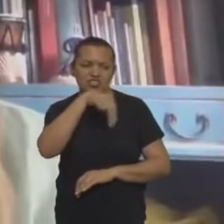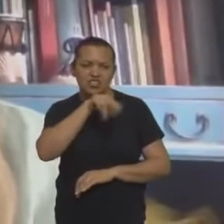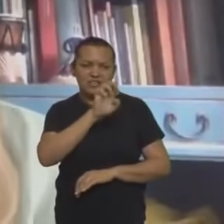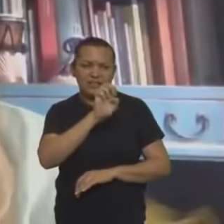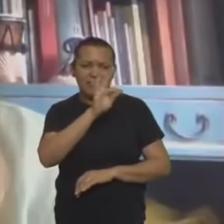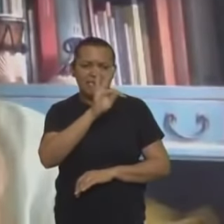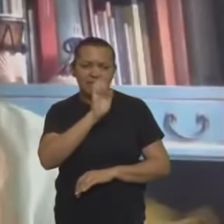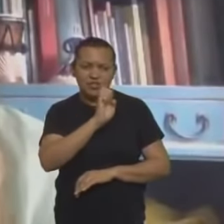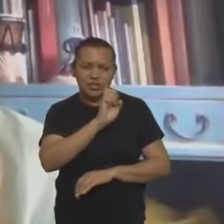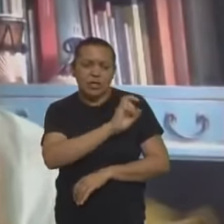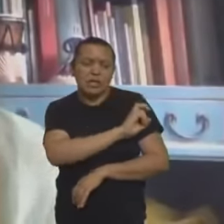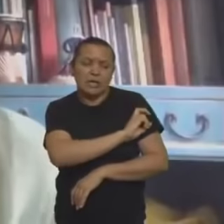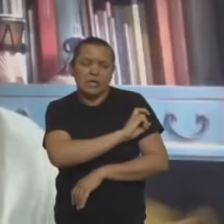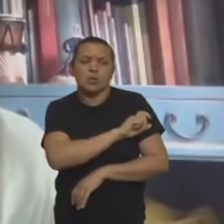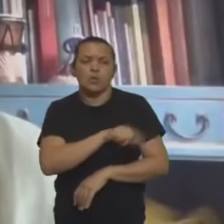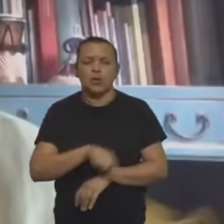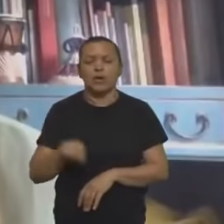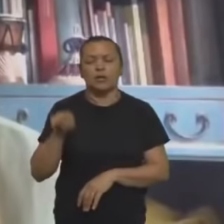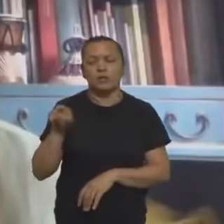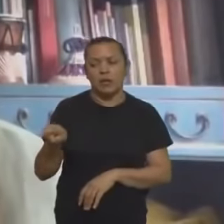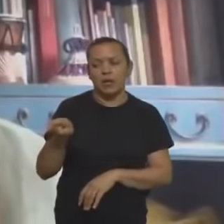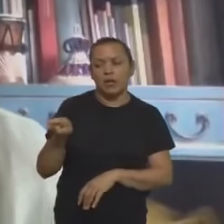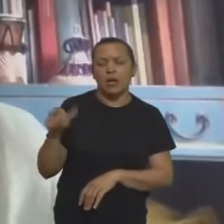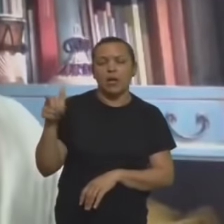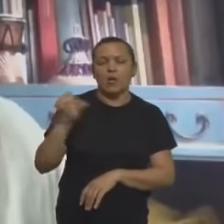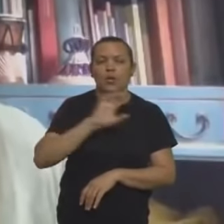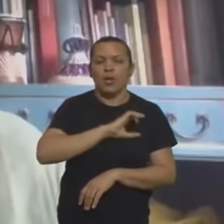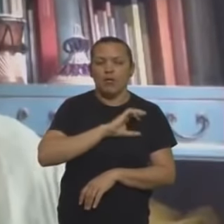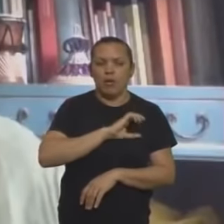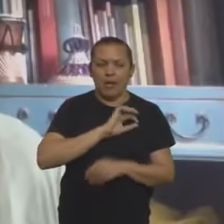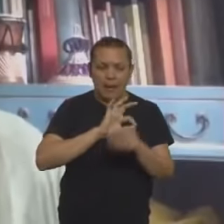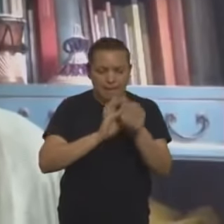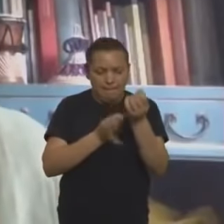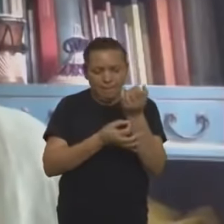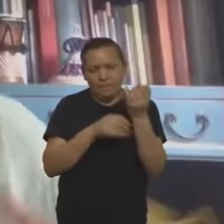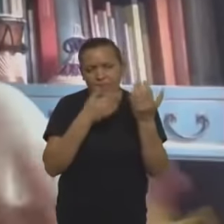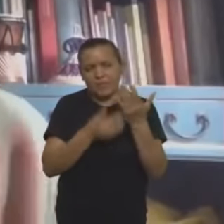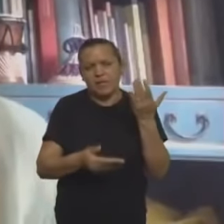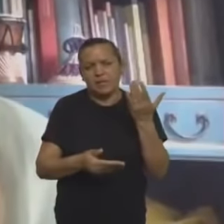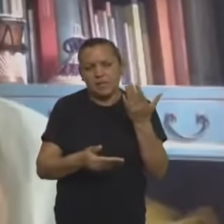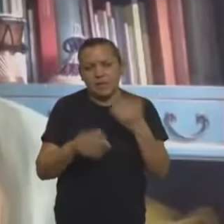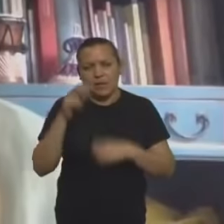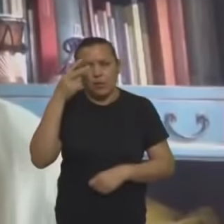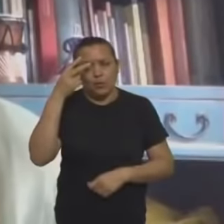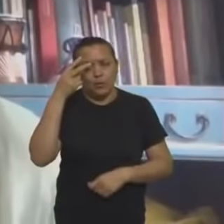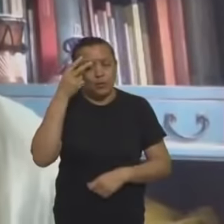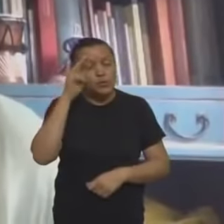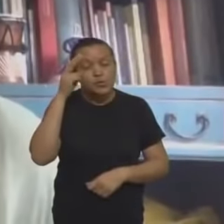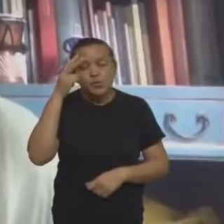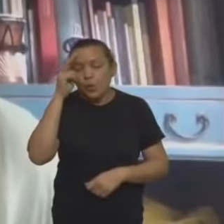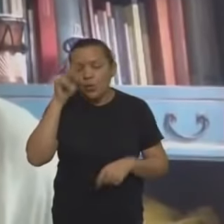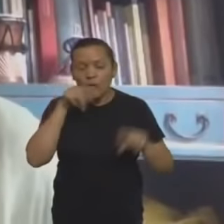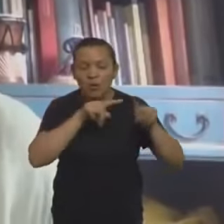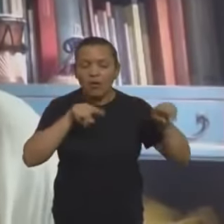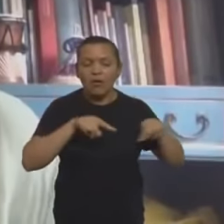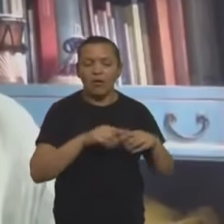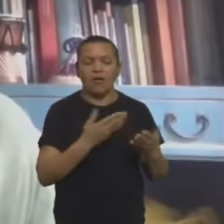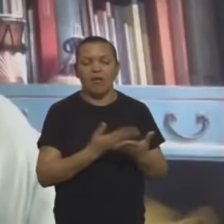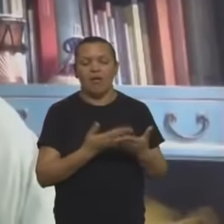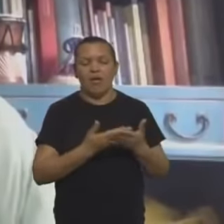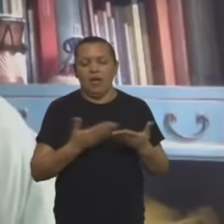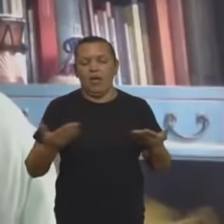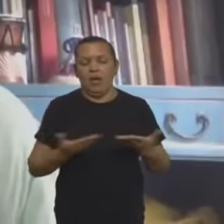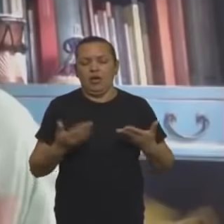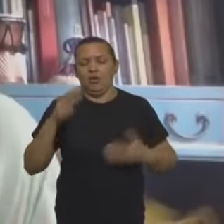Aquela história. Então, muito das aulas vão funcionar, gente, através de histórias, vai ser a hora da história.